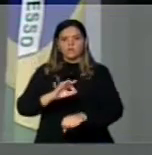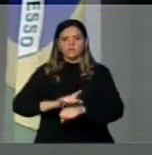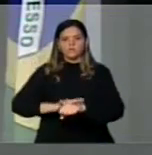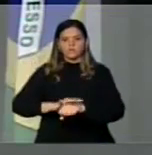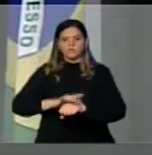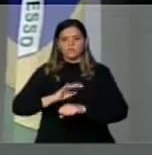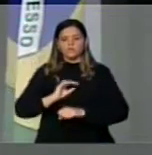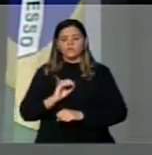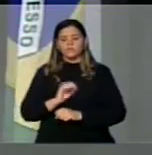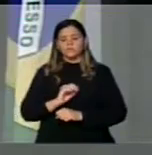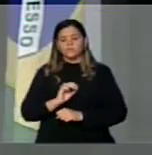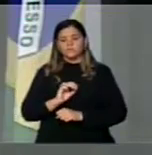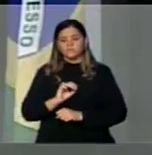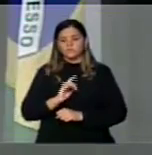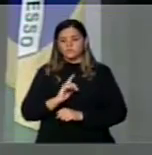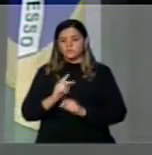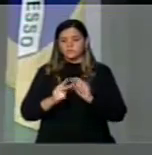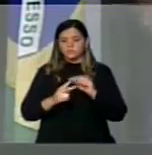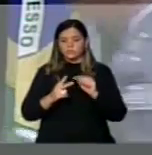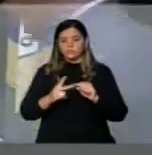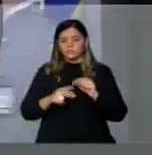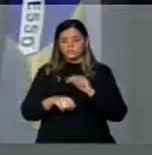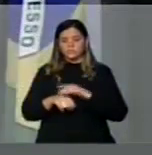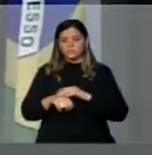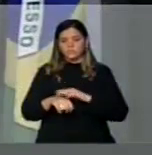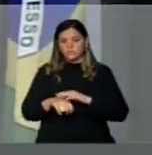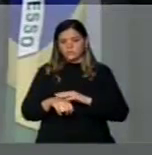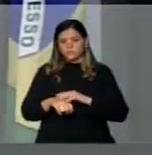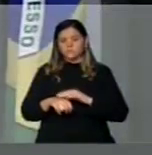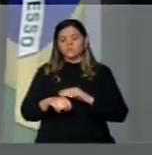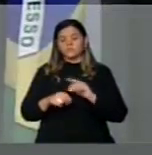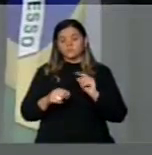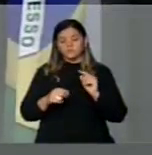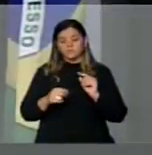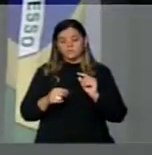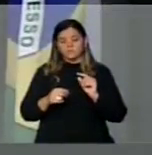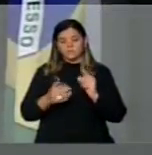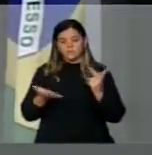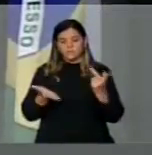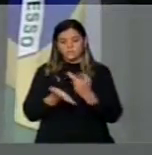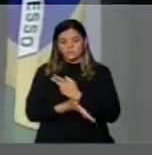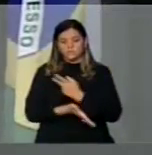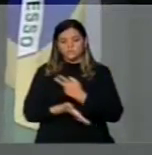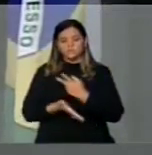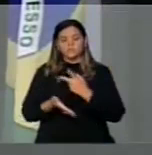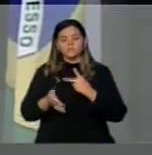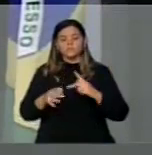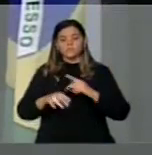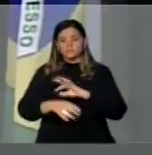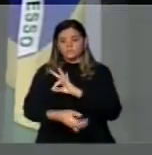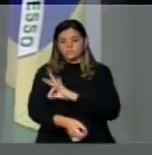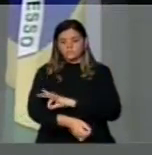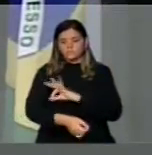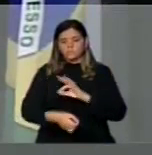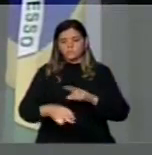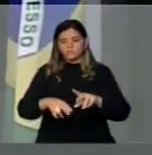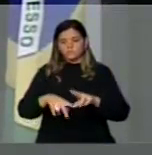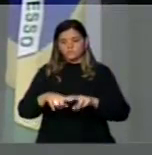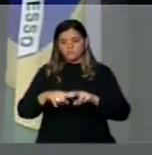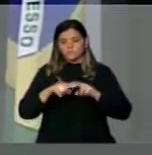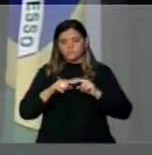chikungunya e do Zika vírus, que num primeiro momento foi por todos